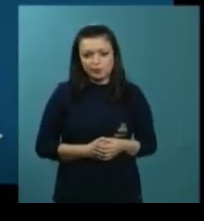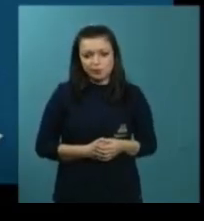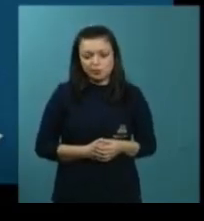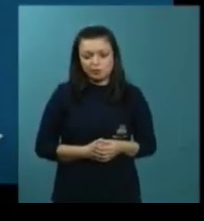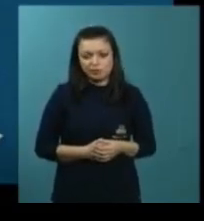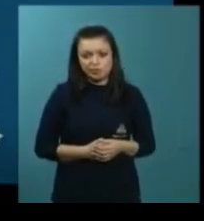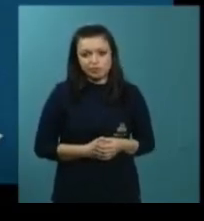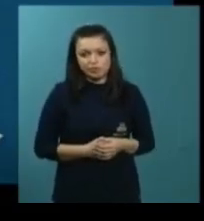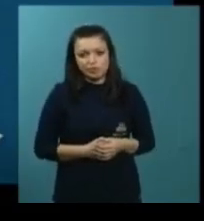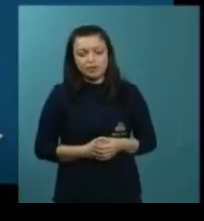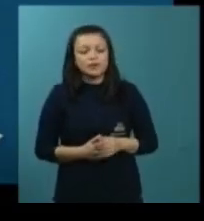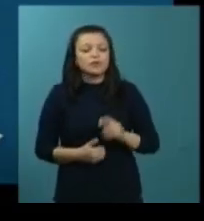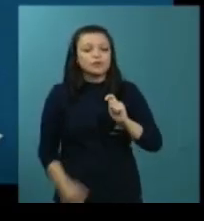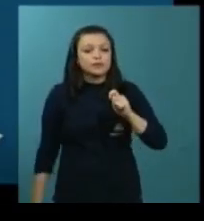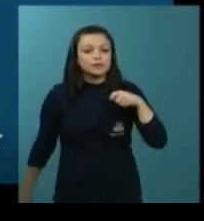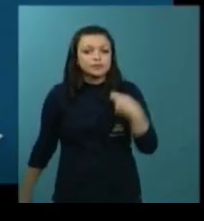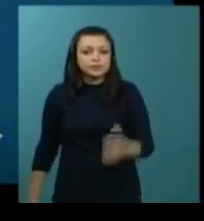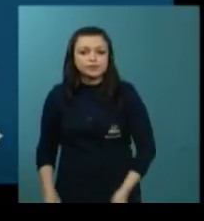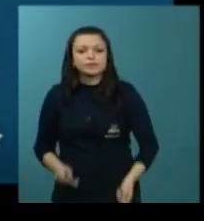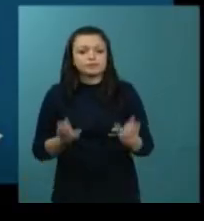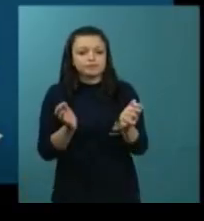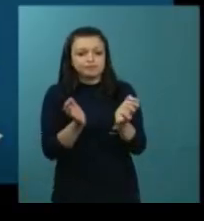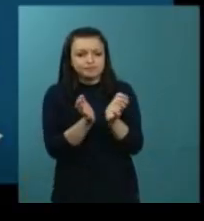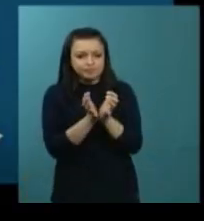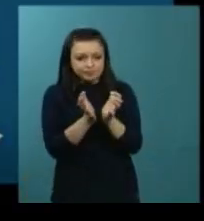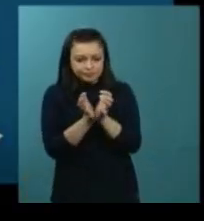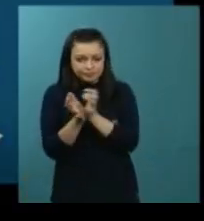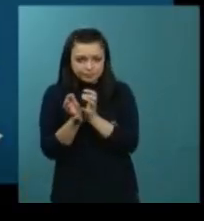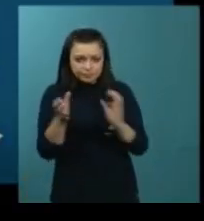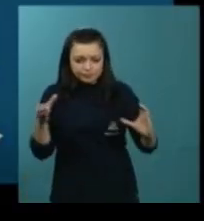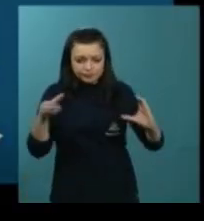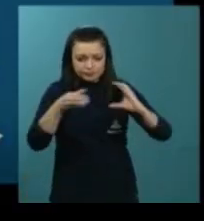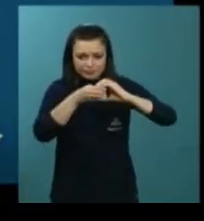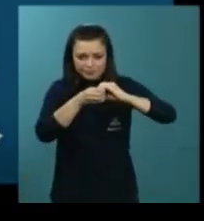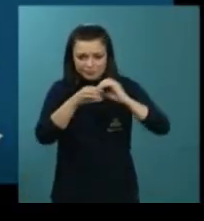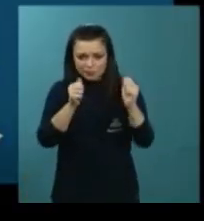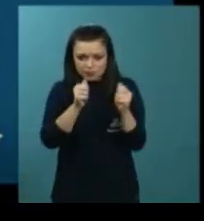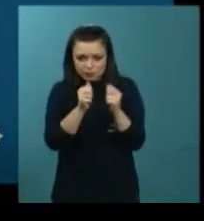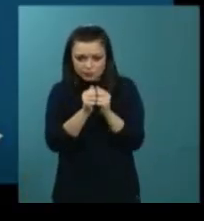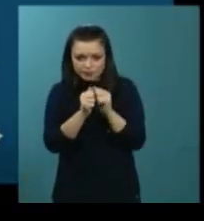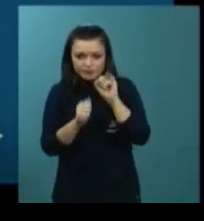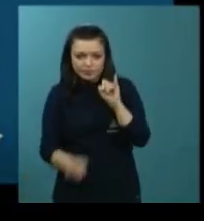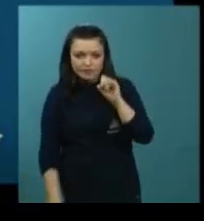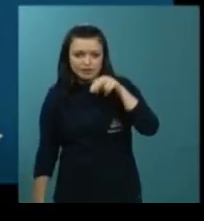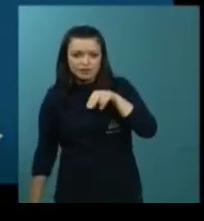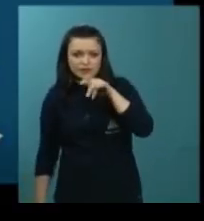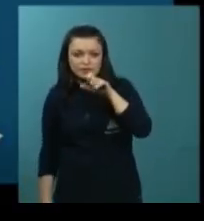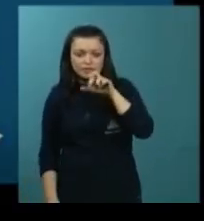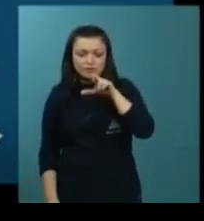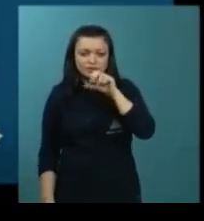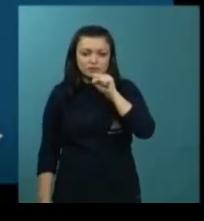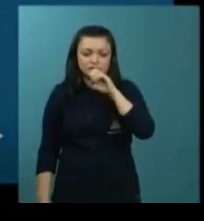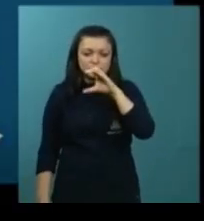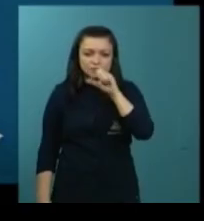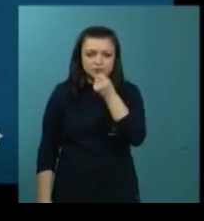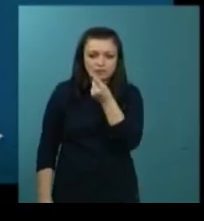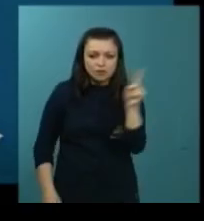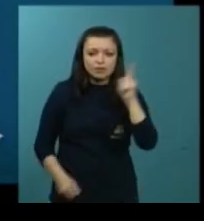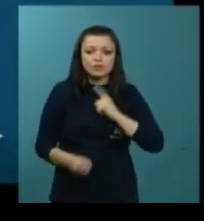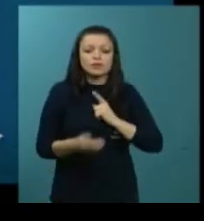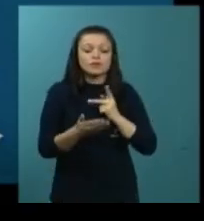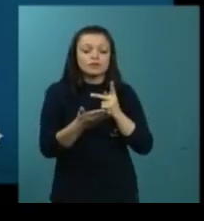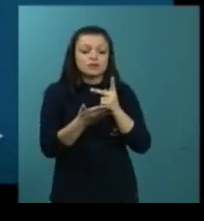A interseção de conjuntos nós representaremos por um símbolo